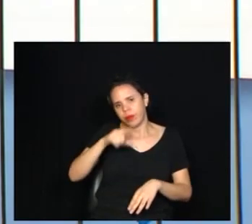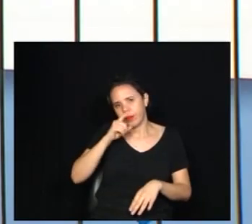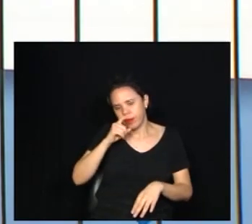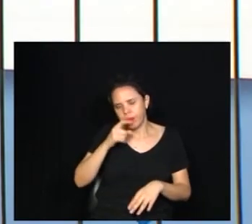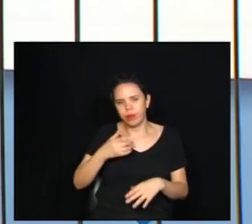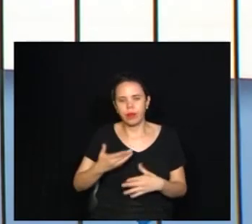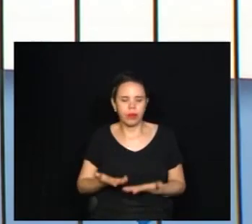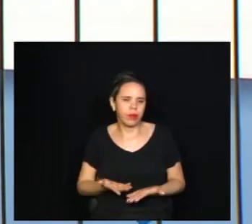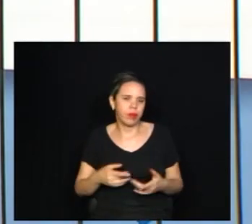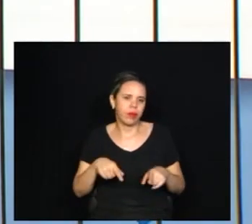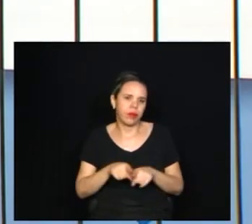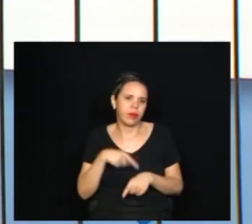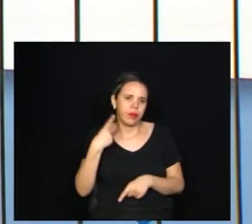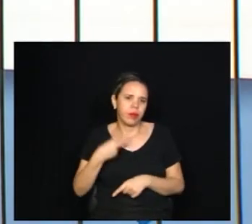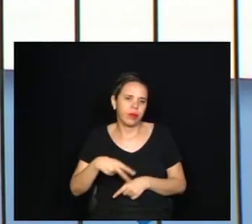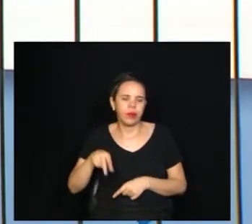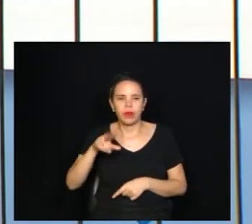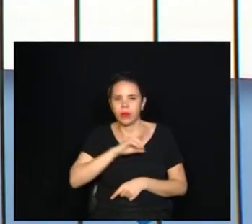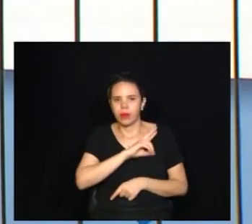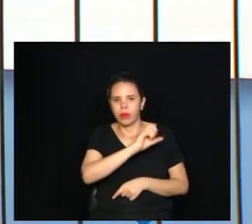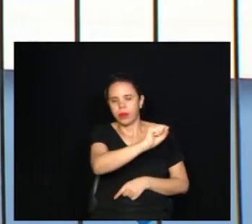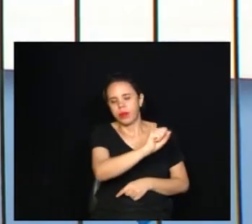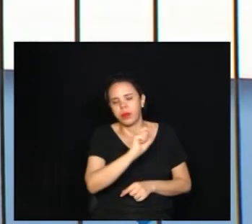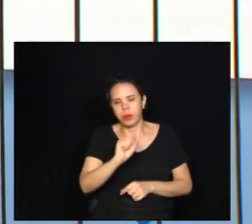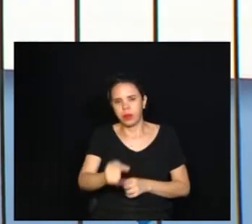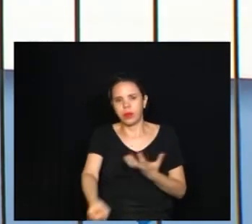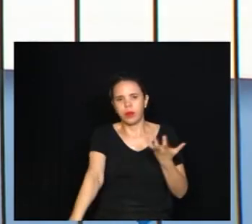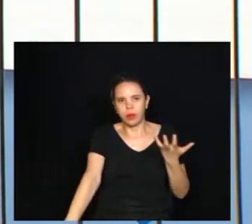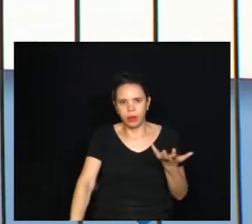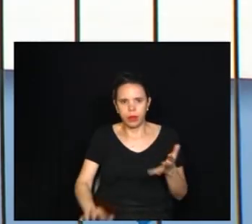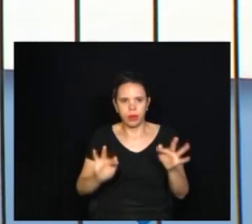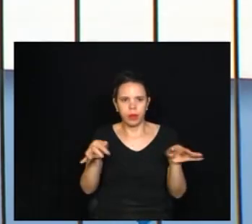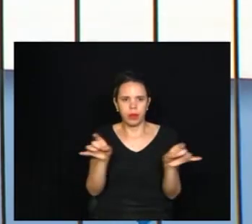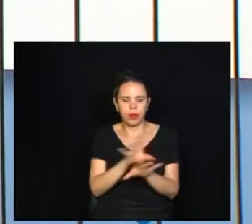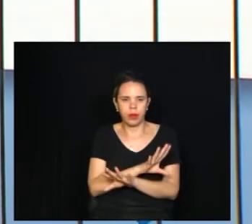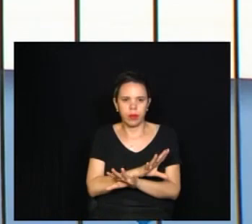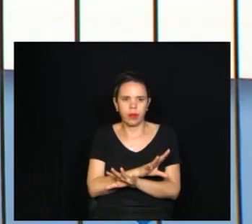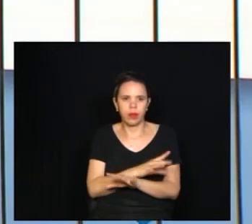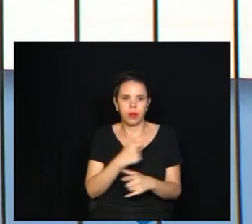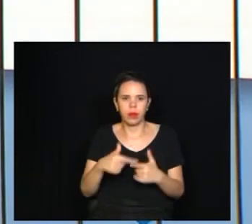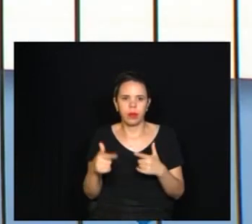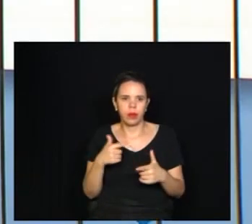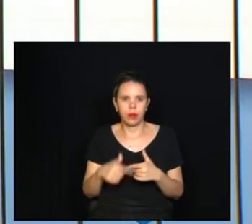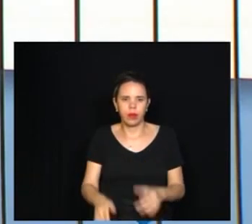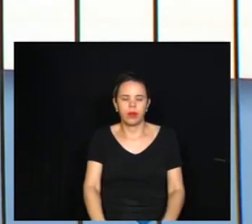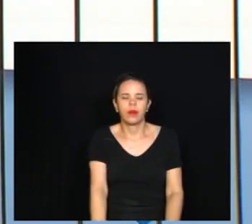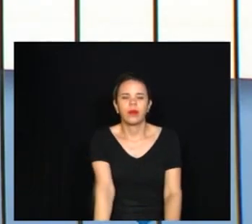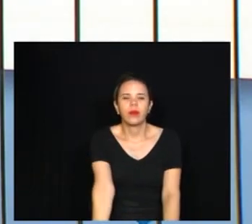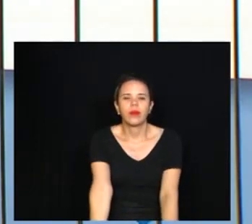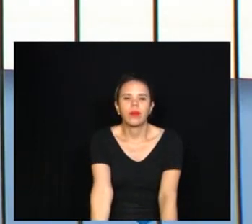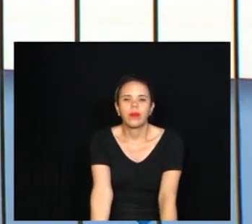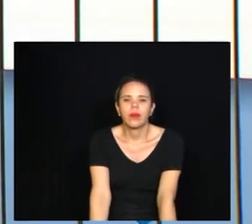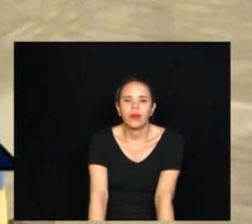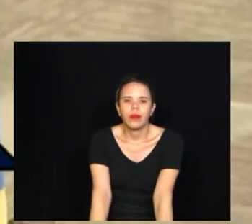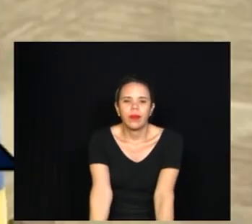Zé Carlos, e também do vereador Luiz Rossini, que quer dar fim a esse tipo de situação.